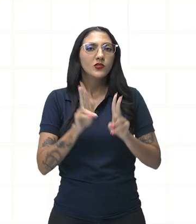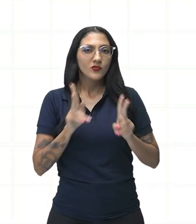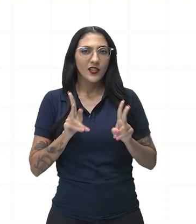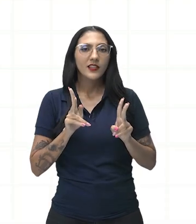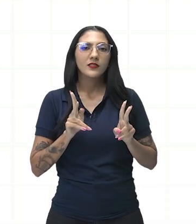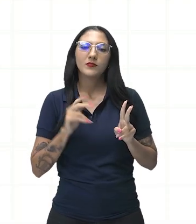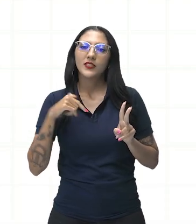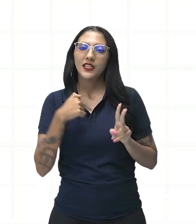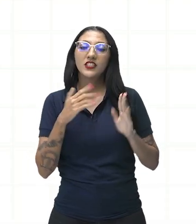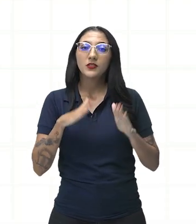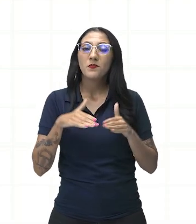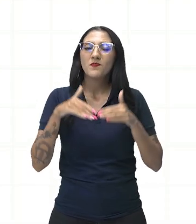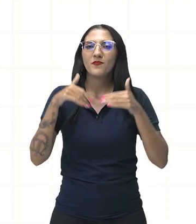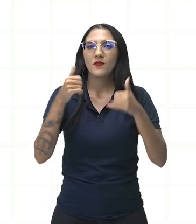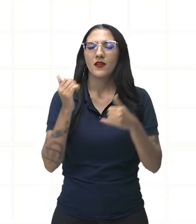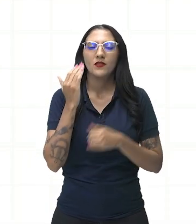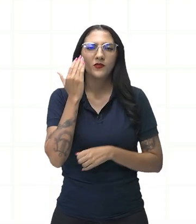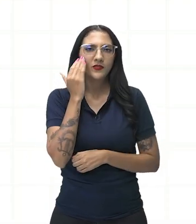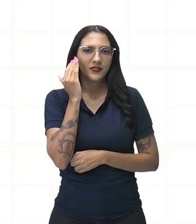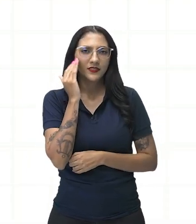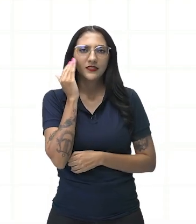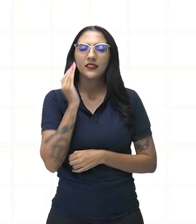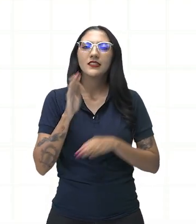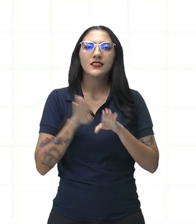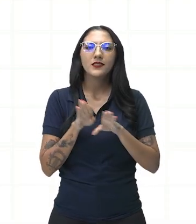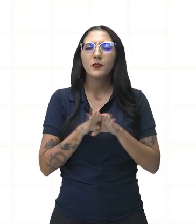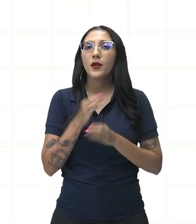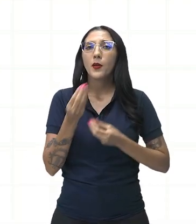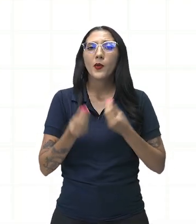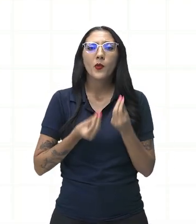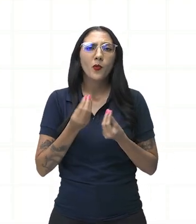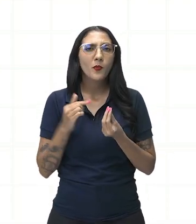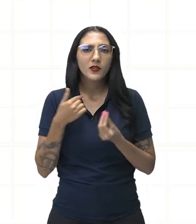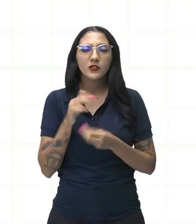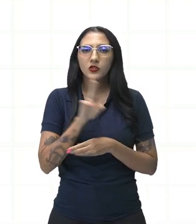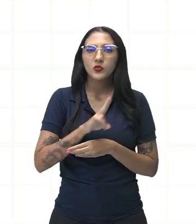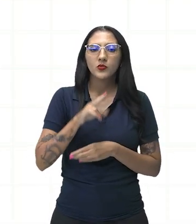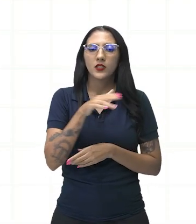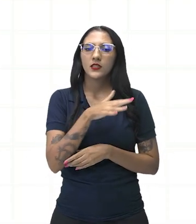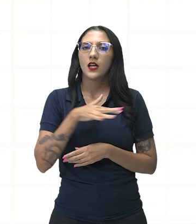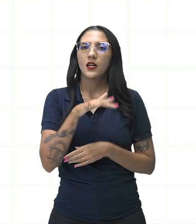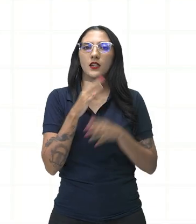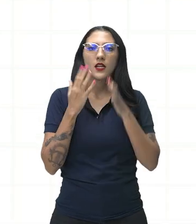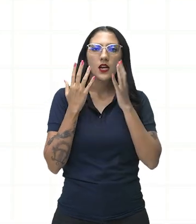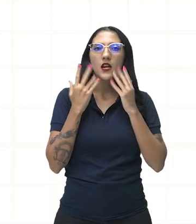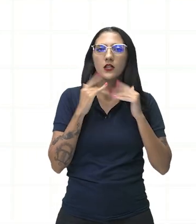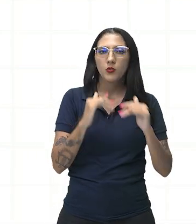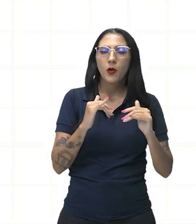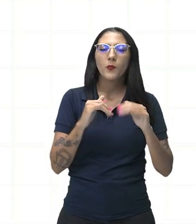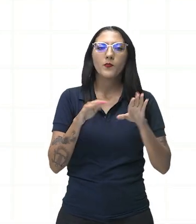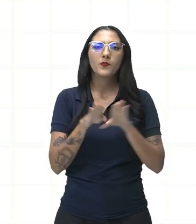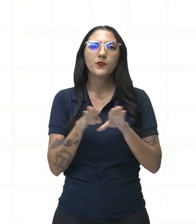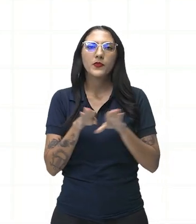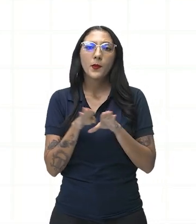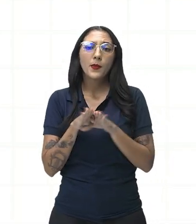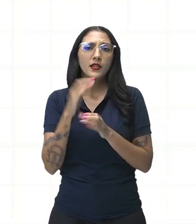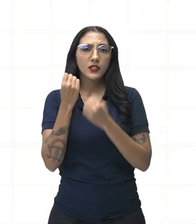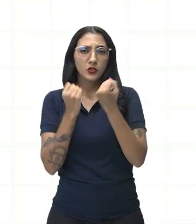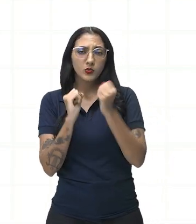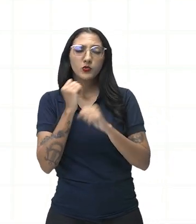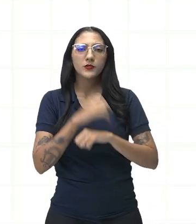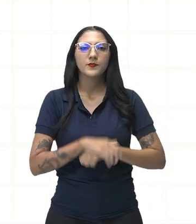a química inorgânica e sua aplicação na natureza e também na indústria. Vamos conhecer as